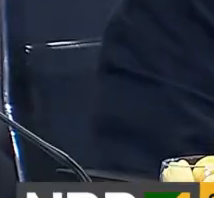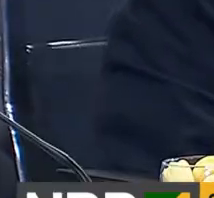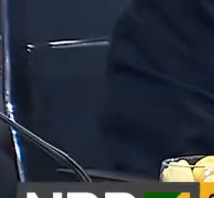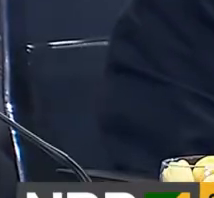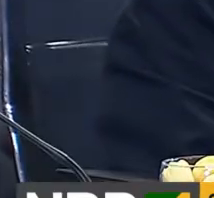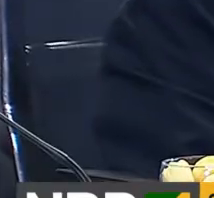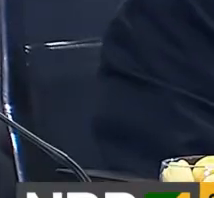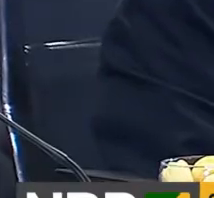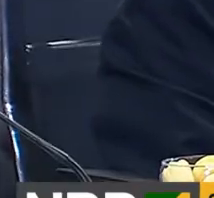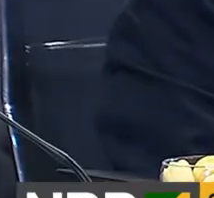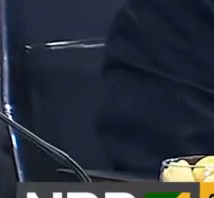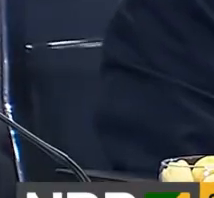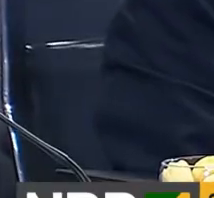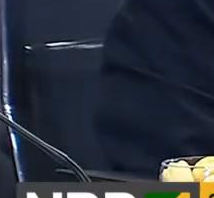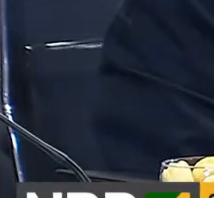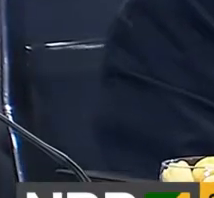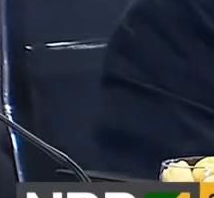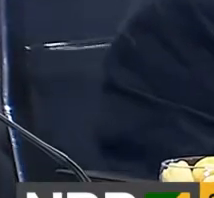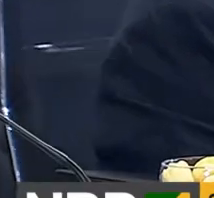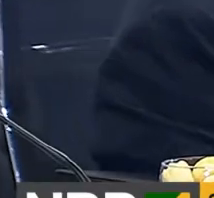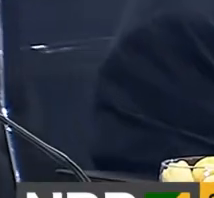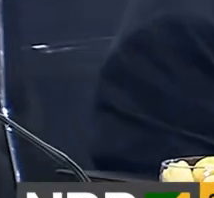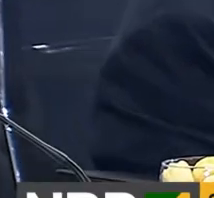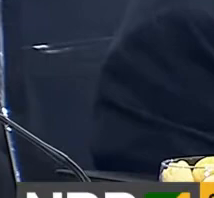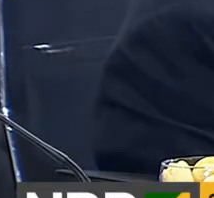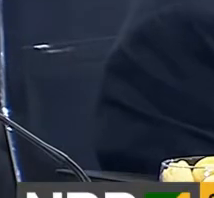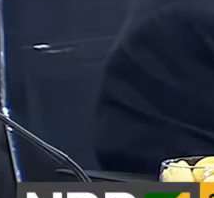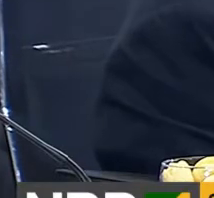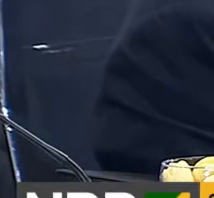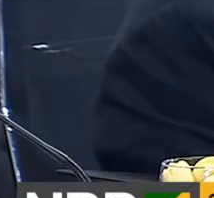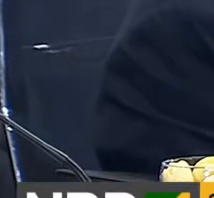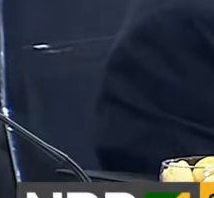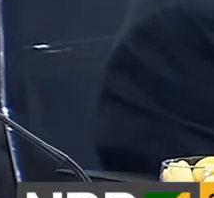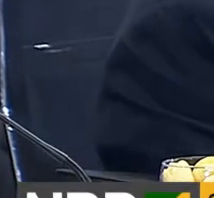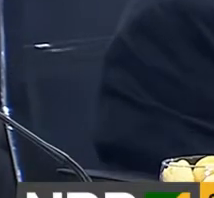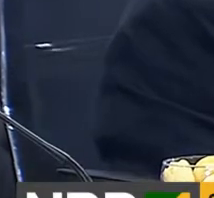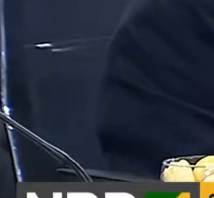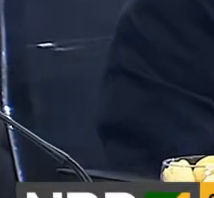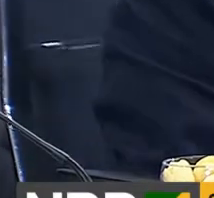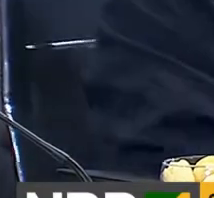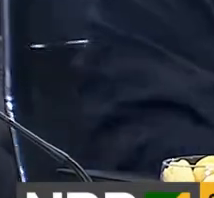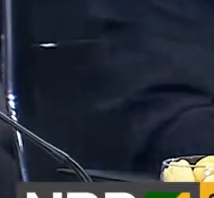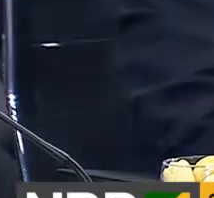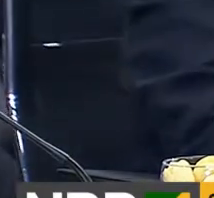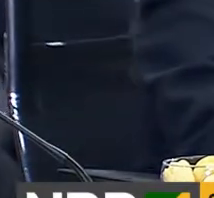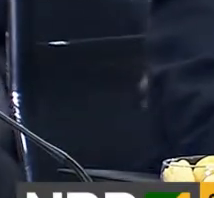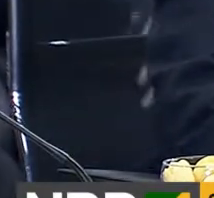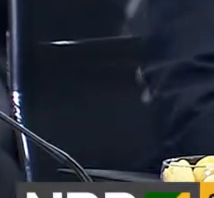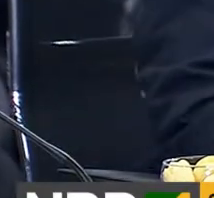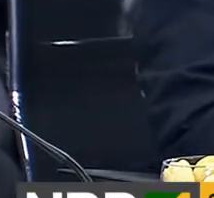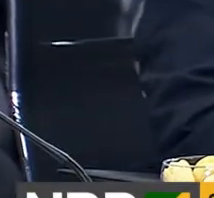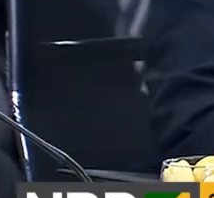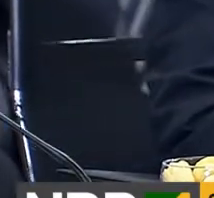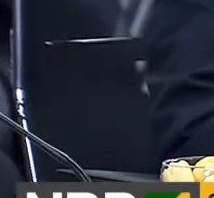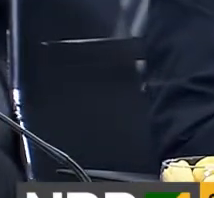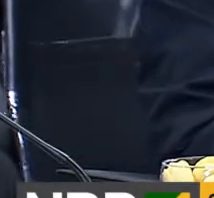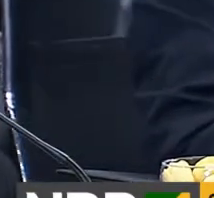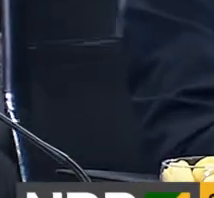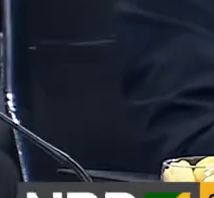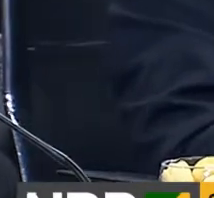todos fizemos um esforço para poder chegar ao que temos. Muito obrigado. Obrigado a todos. Obrigado, senhor Michel Temer,